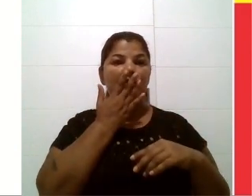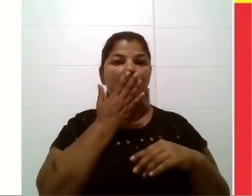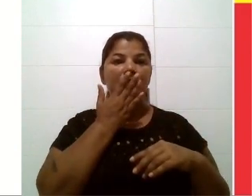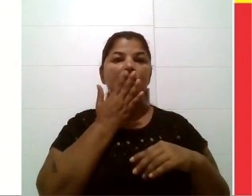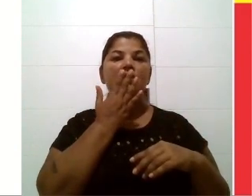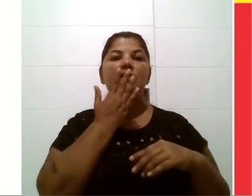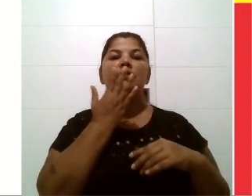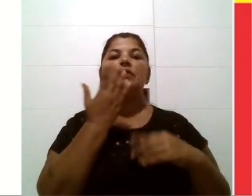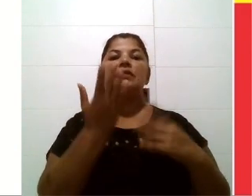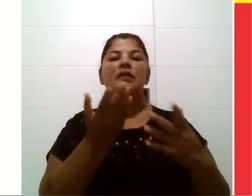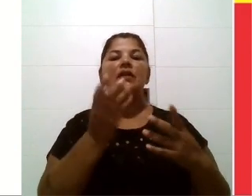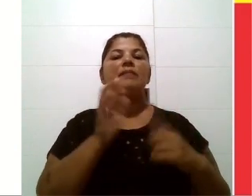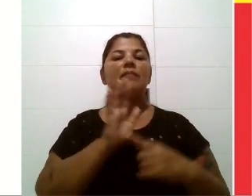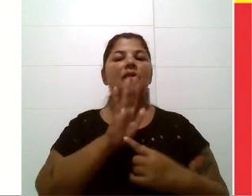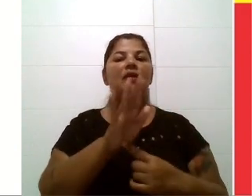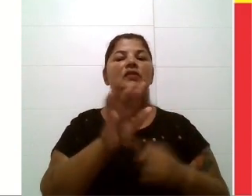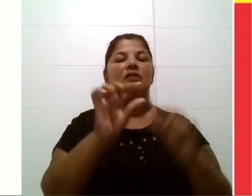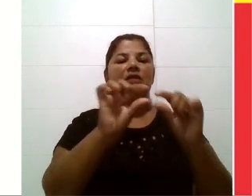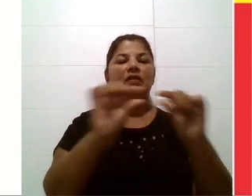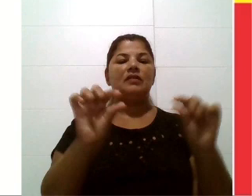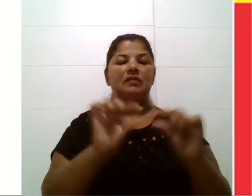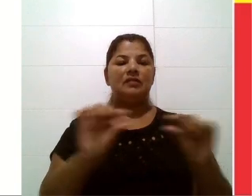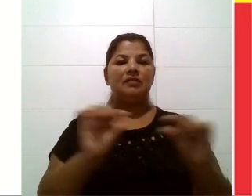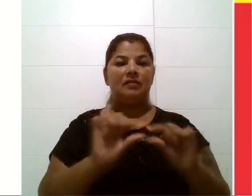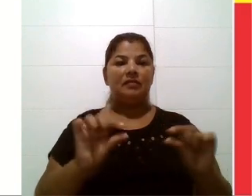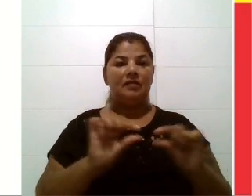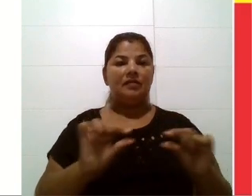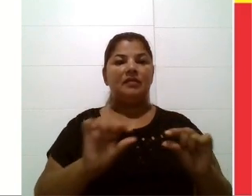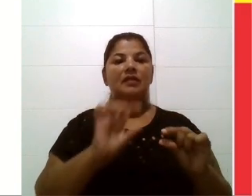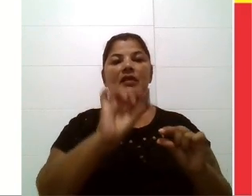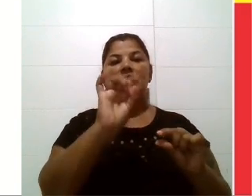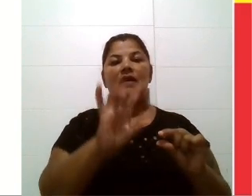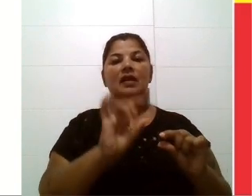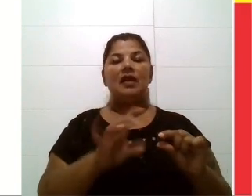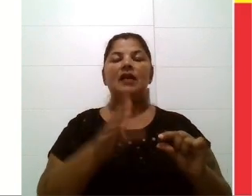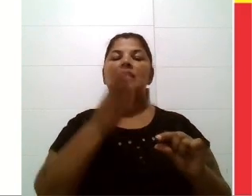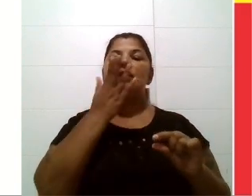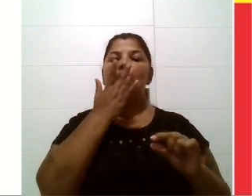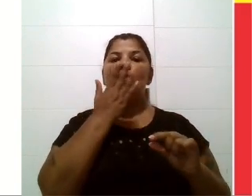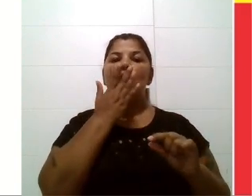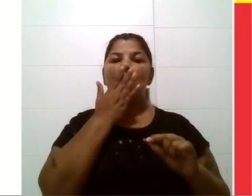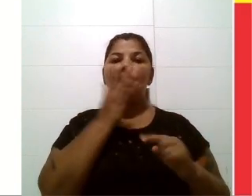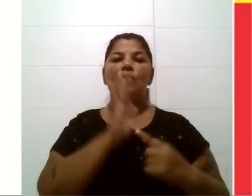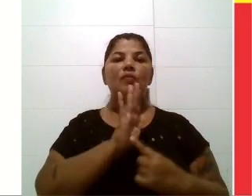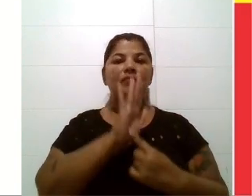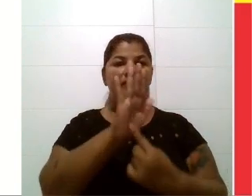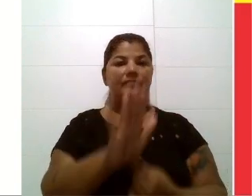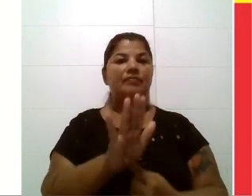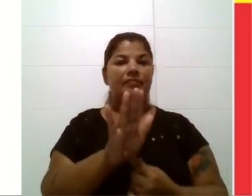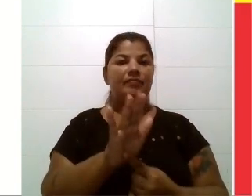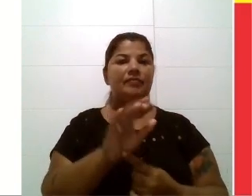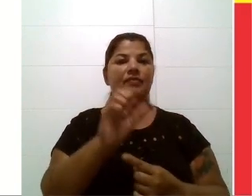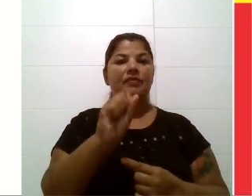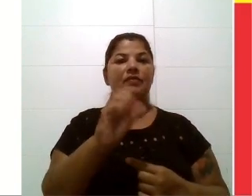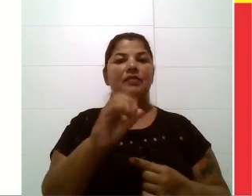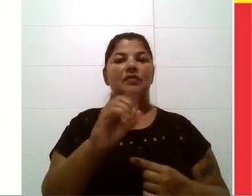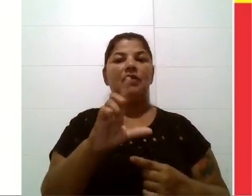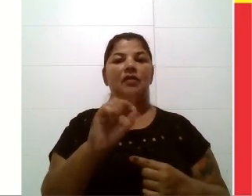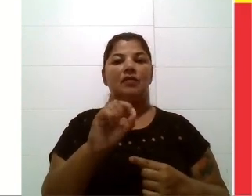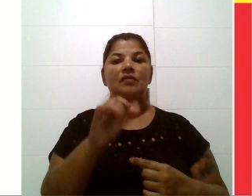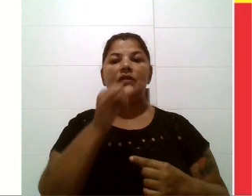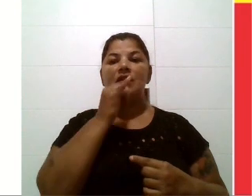vê a legenda, que é o que cada cor representa em forma de solo, tá? Por exemplo, o solo mais